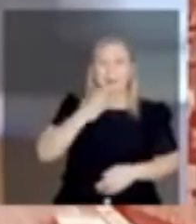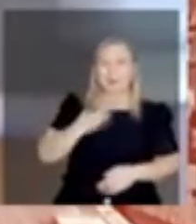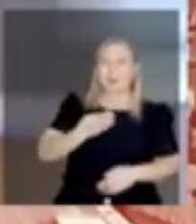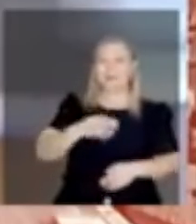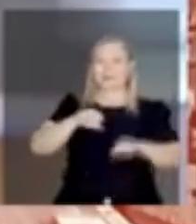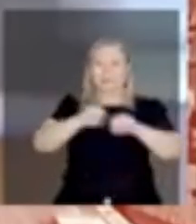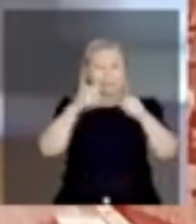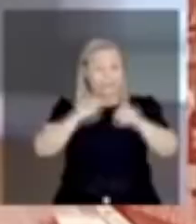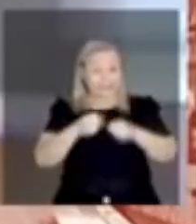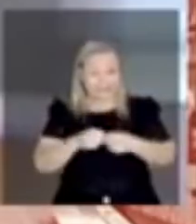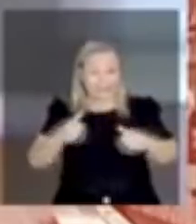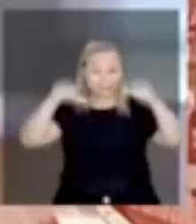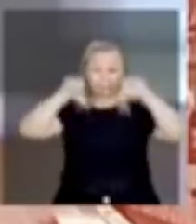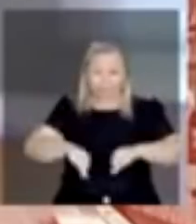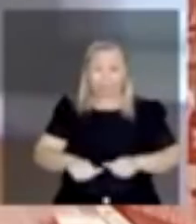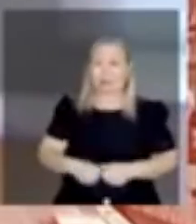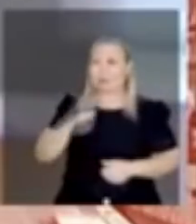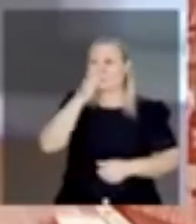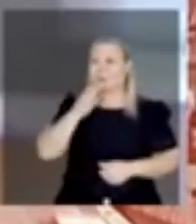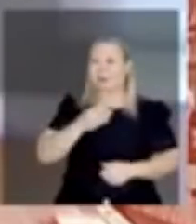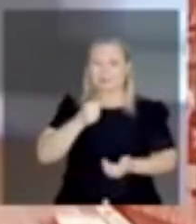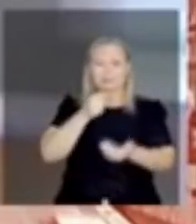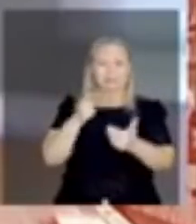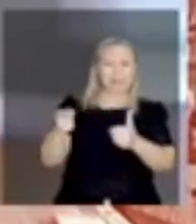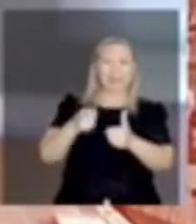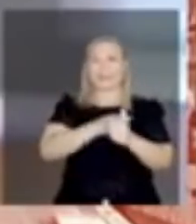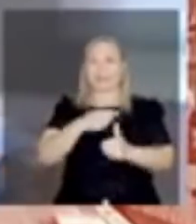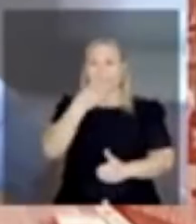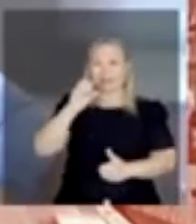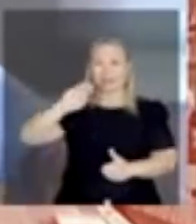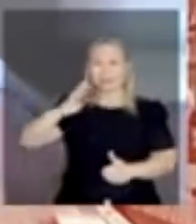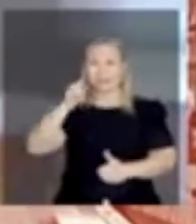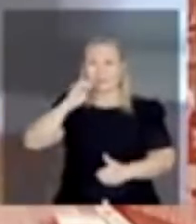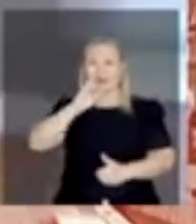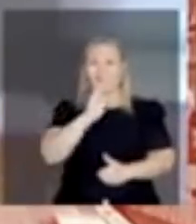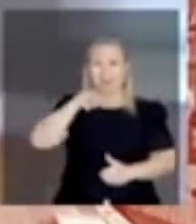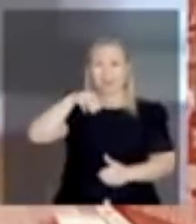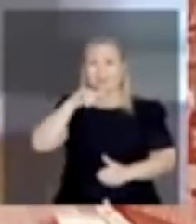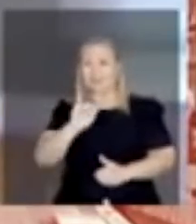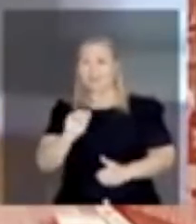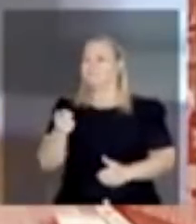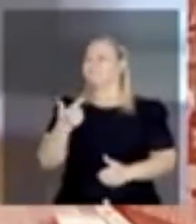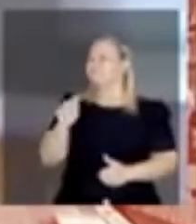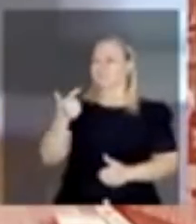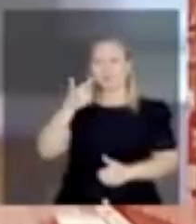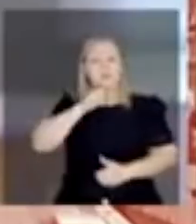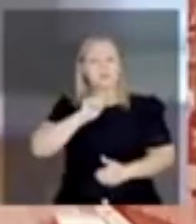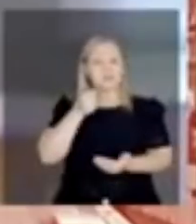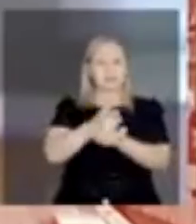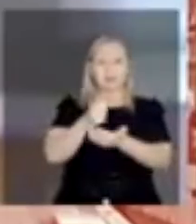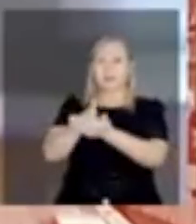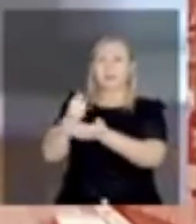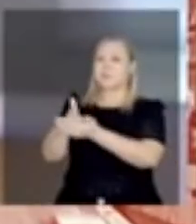exemplares, fazia excelentes reportagens sobre miséria no Brasil, quais os grandes problemas a enfrentar. Aí, com o Bolsonaro,